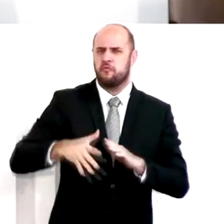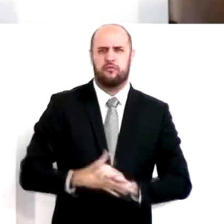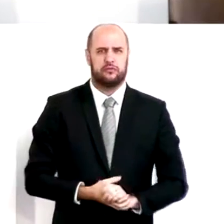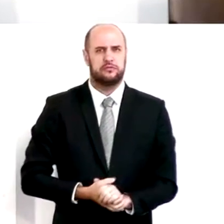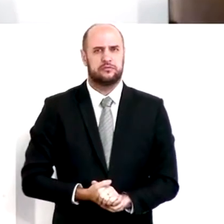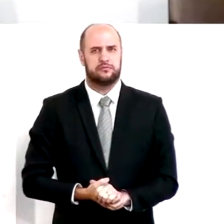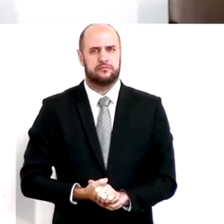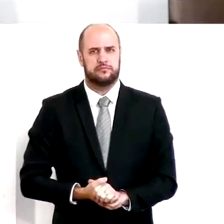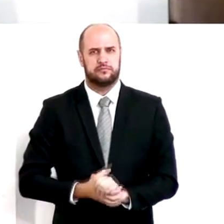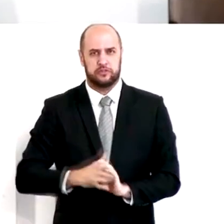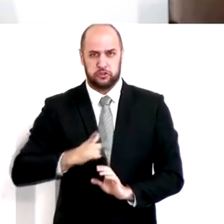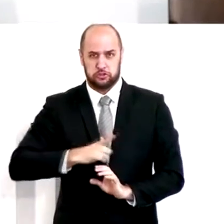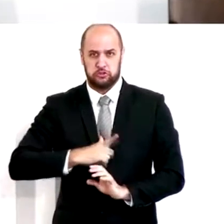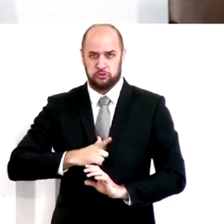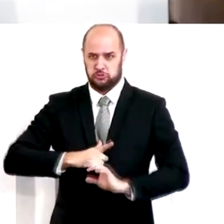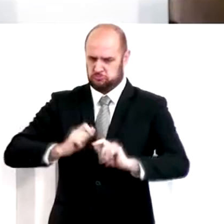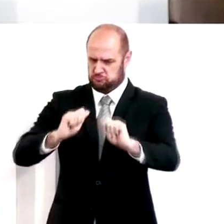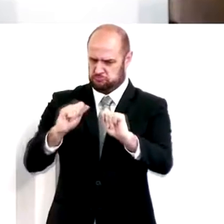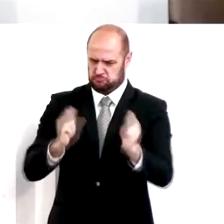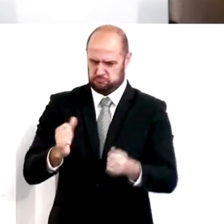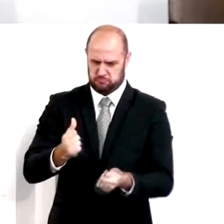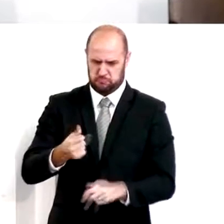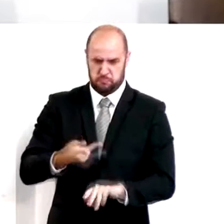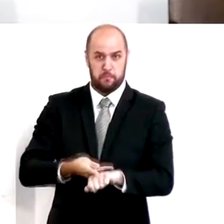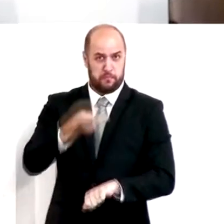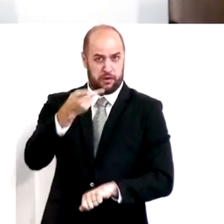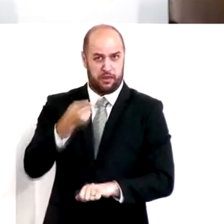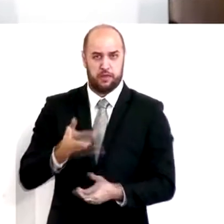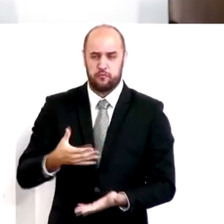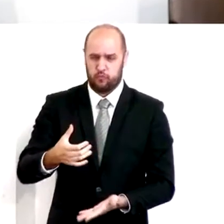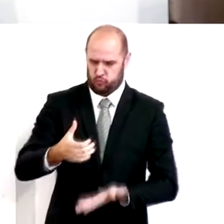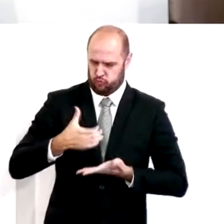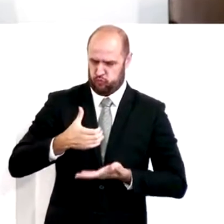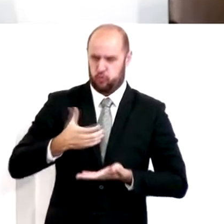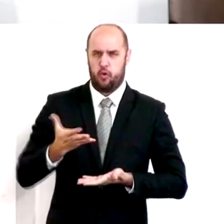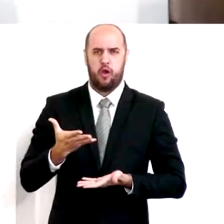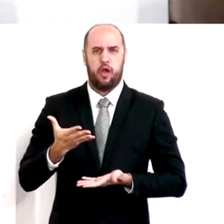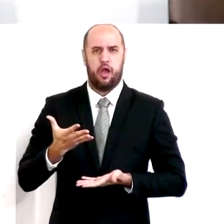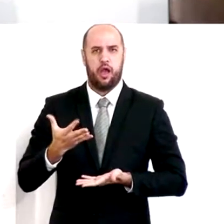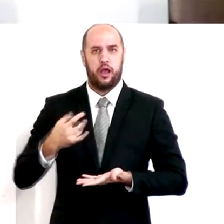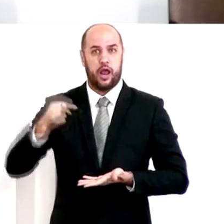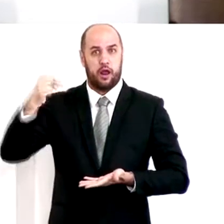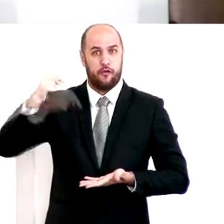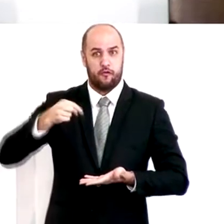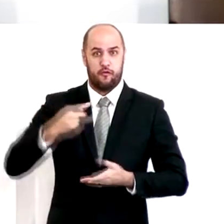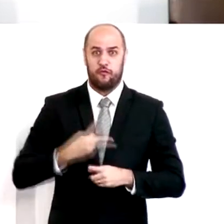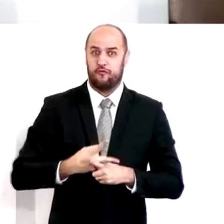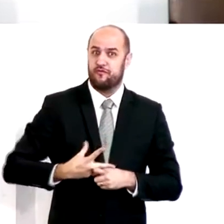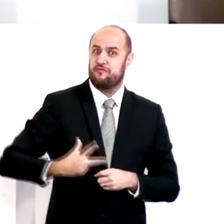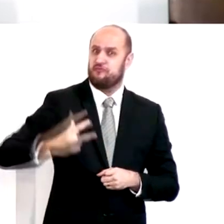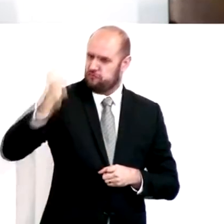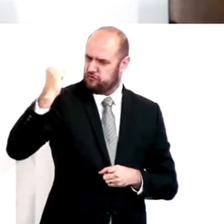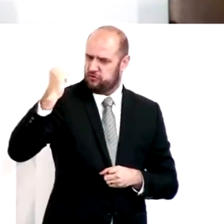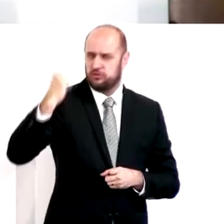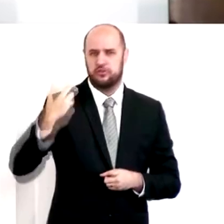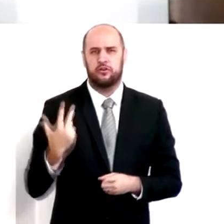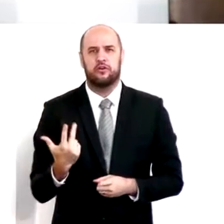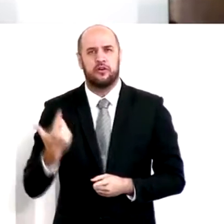sua estatueta, o seu prêmio, e era considerado um triunfo, para